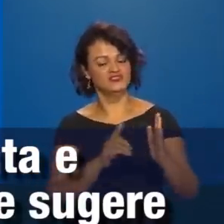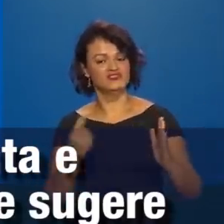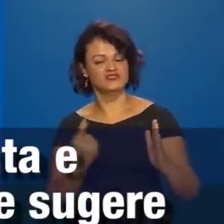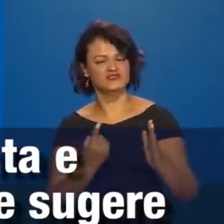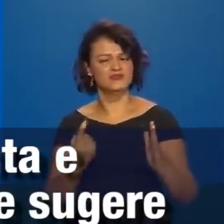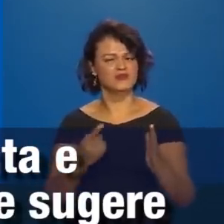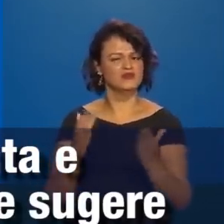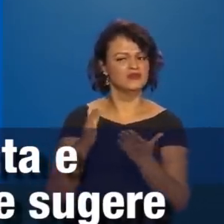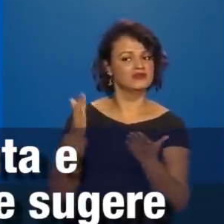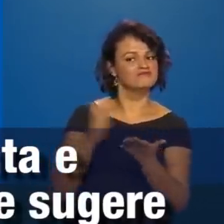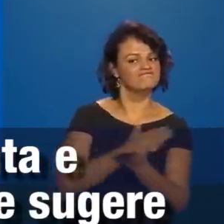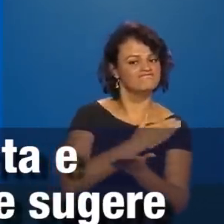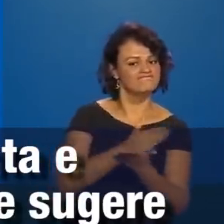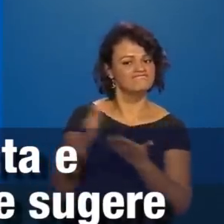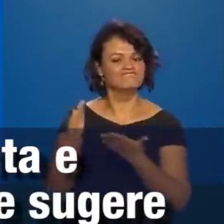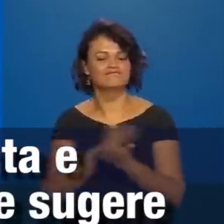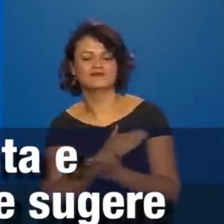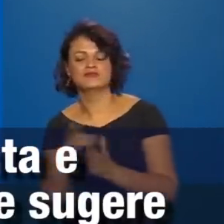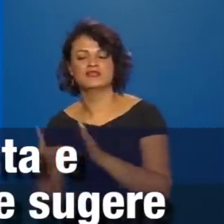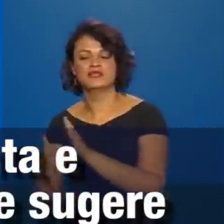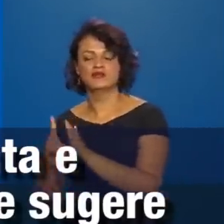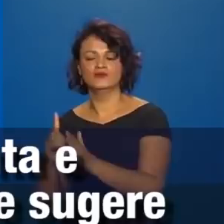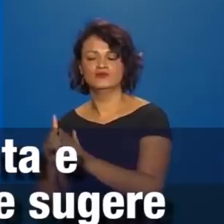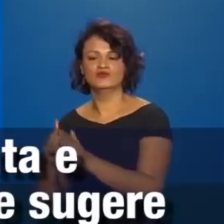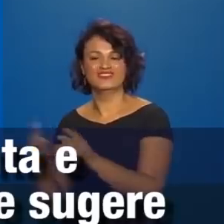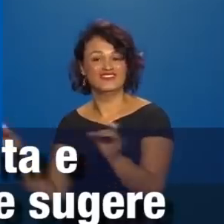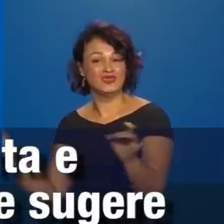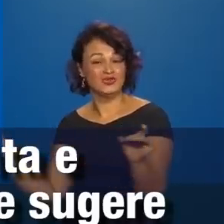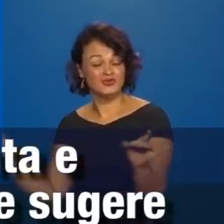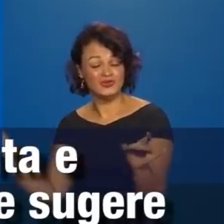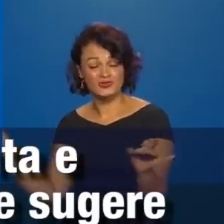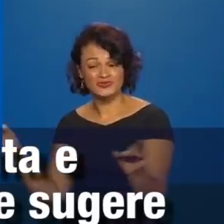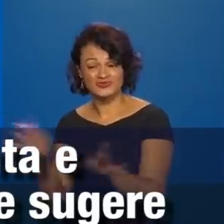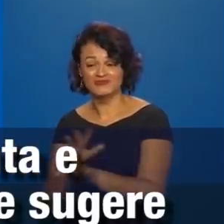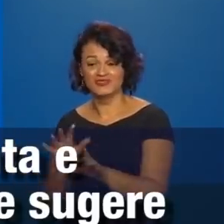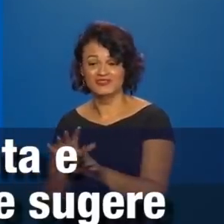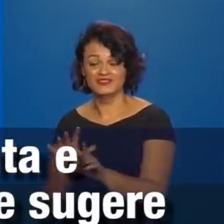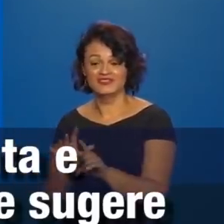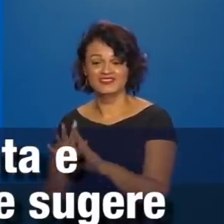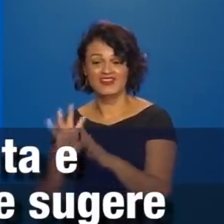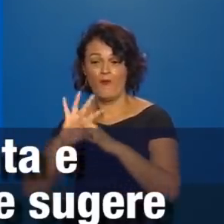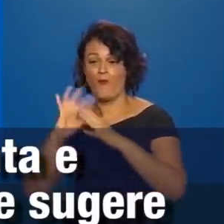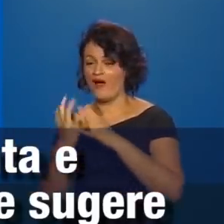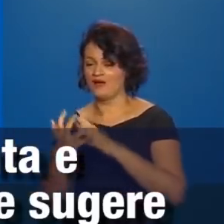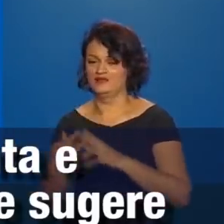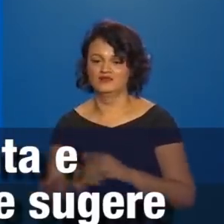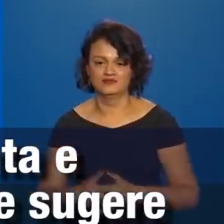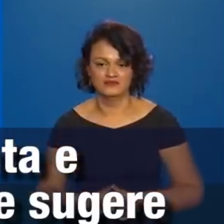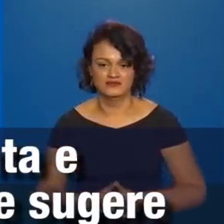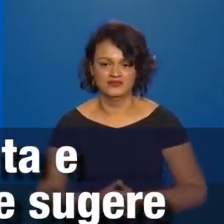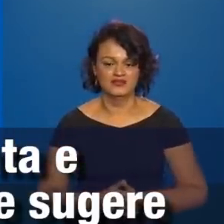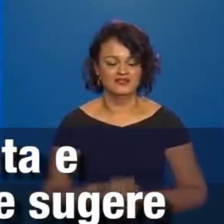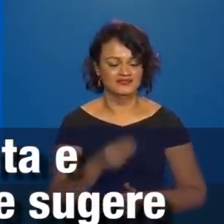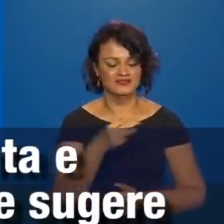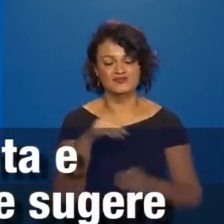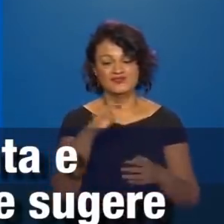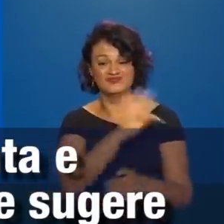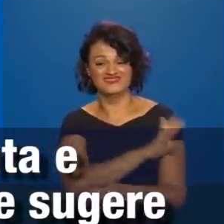distanciamento social seletivo e bloqueio total, que é o lockdown. Então, são três